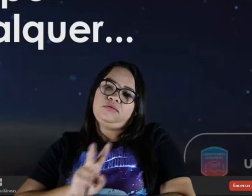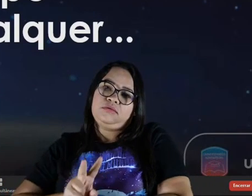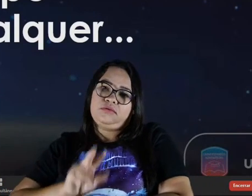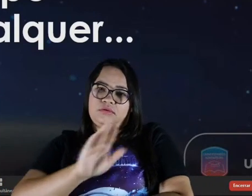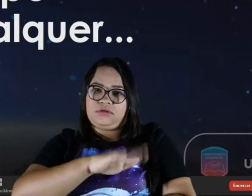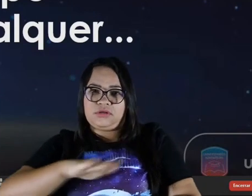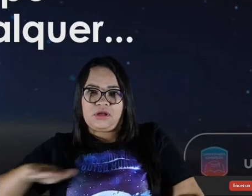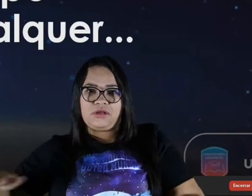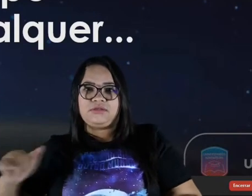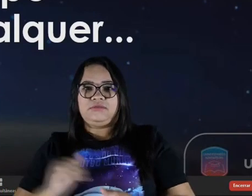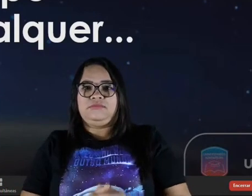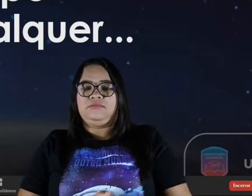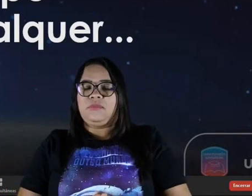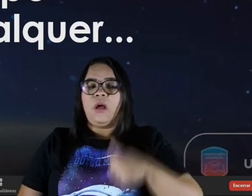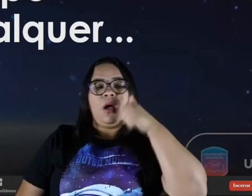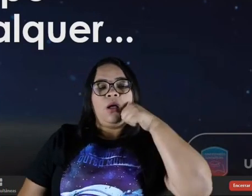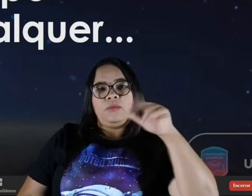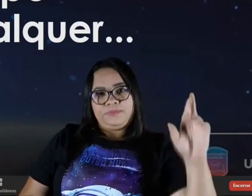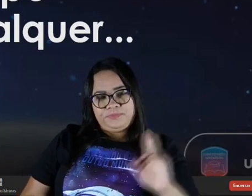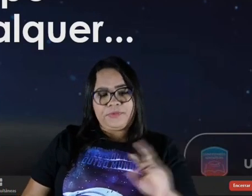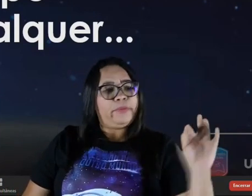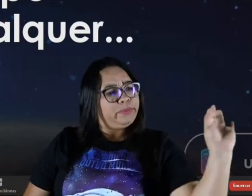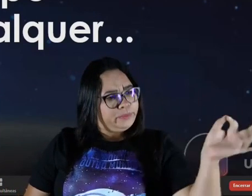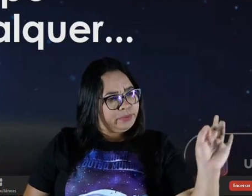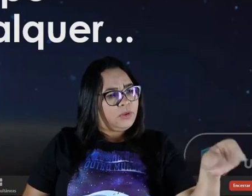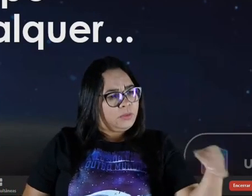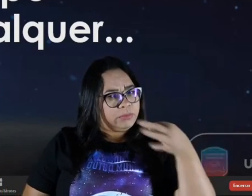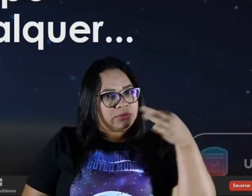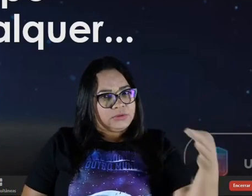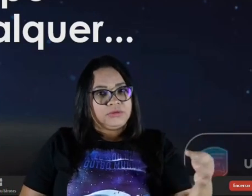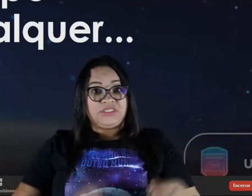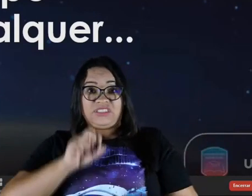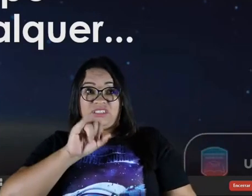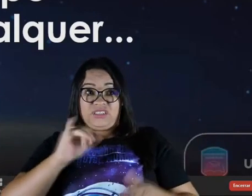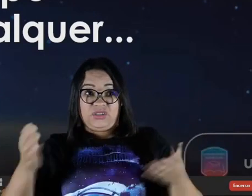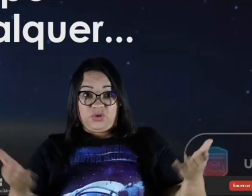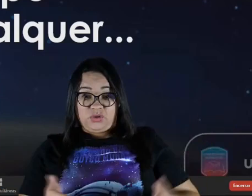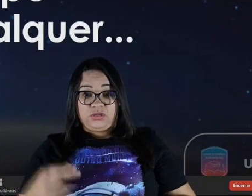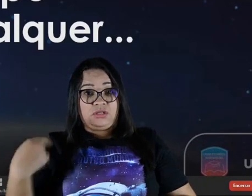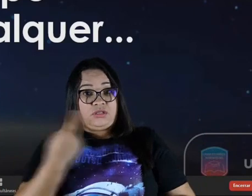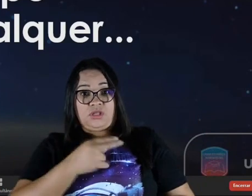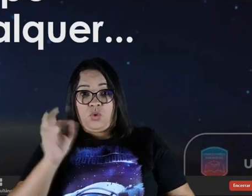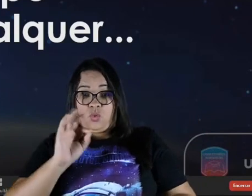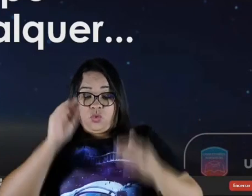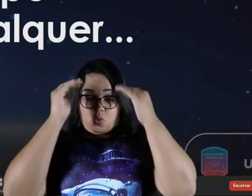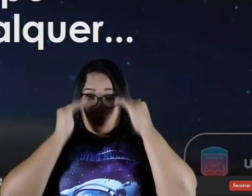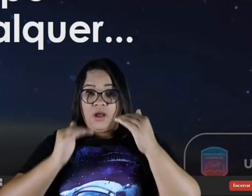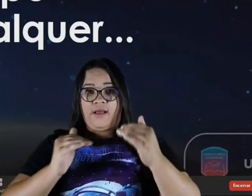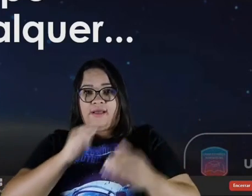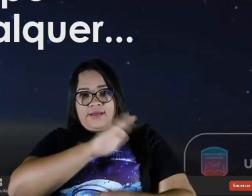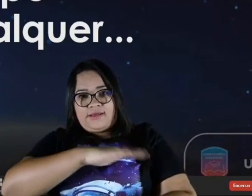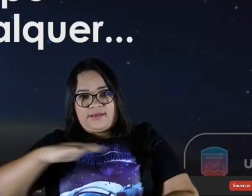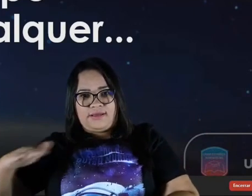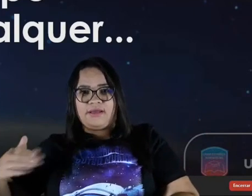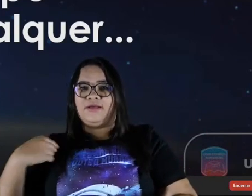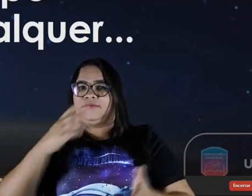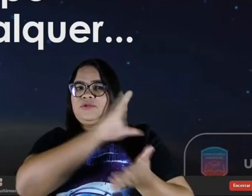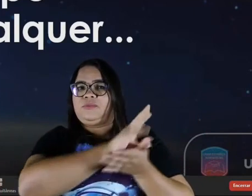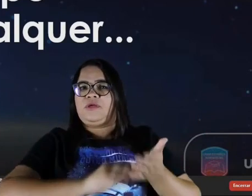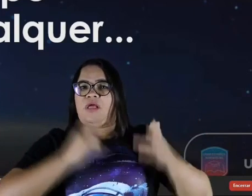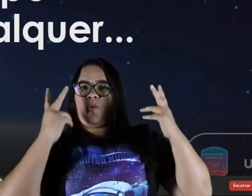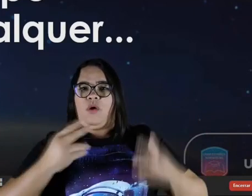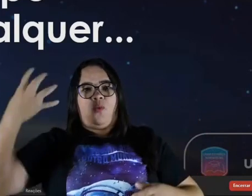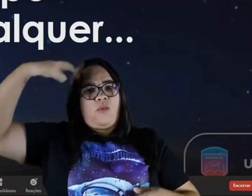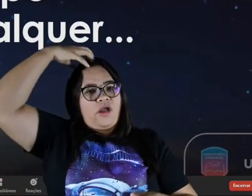bom colocado, irmã, a senhora levantou isso aí. Então hoje, se nós desonrarmos as crianças, estamos falando, fazendo como Belsazar na